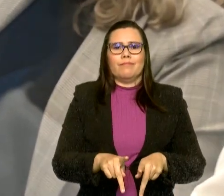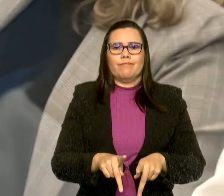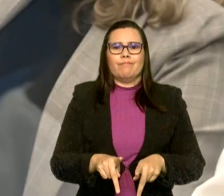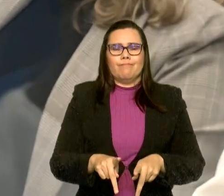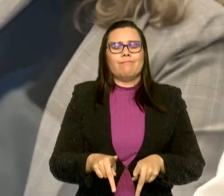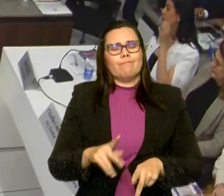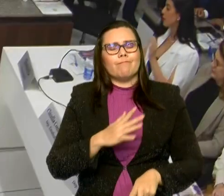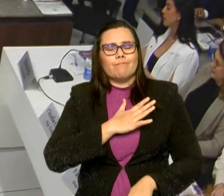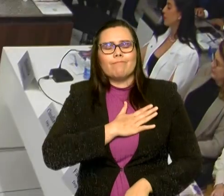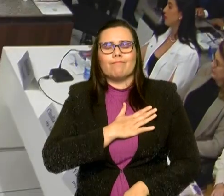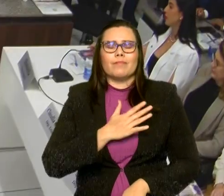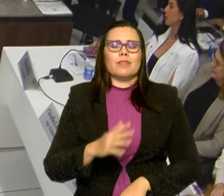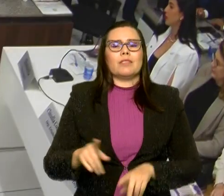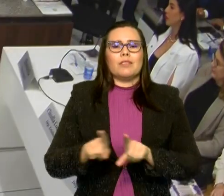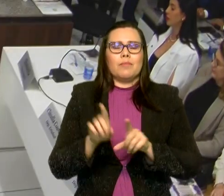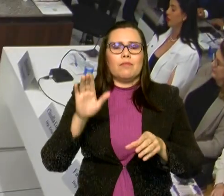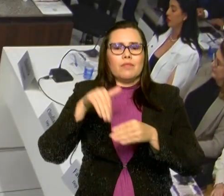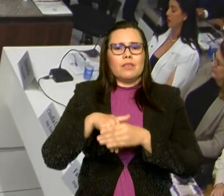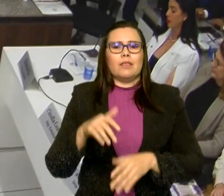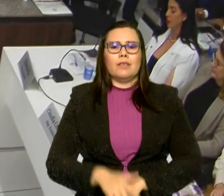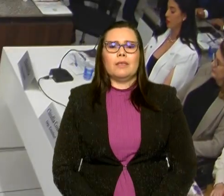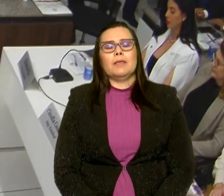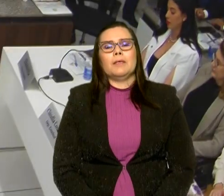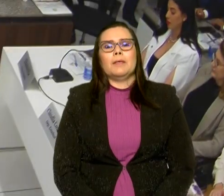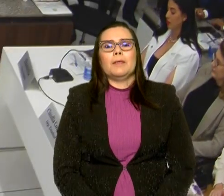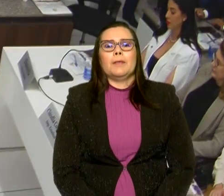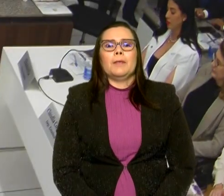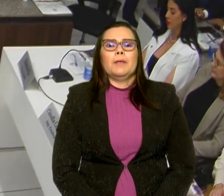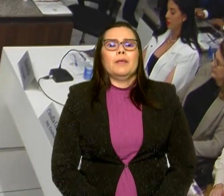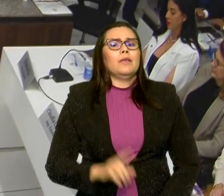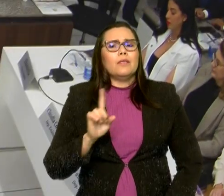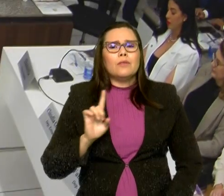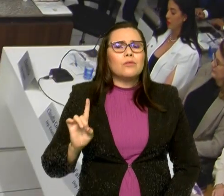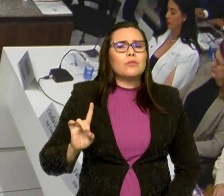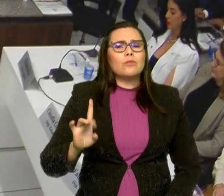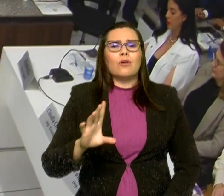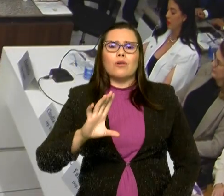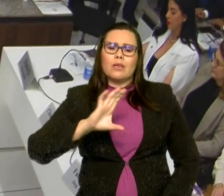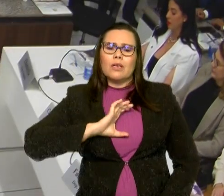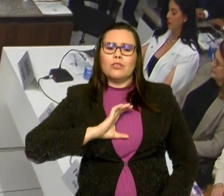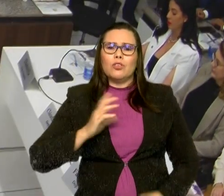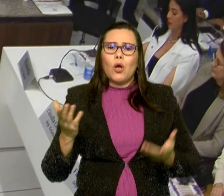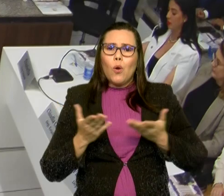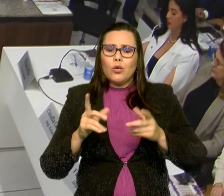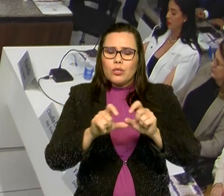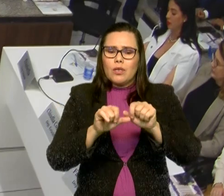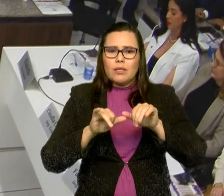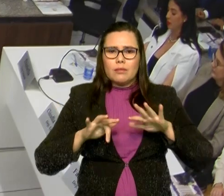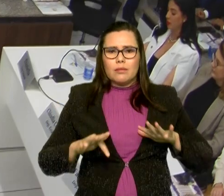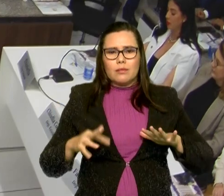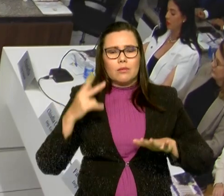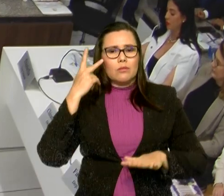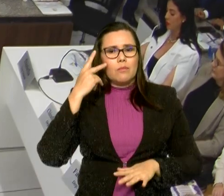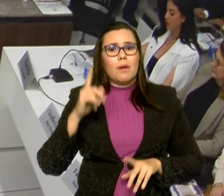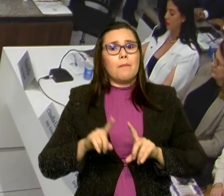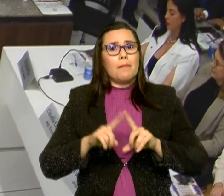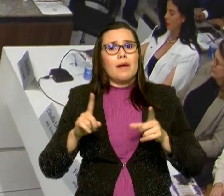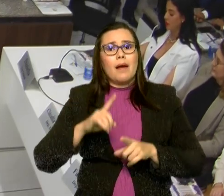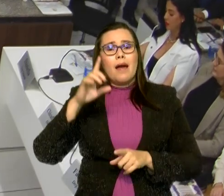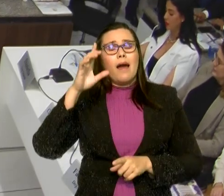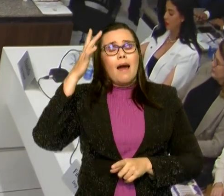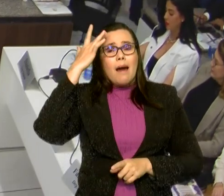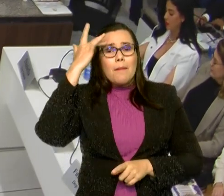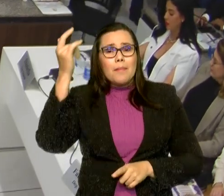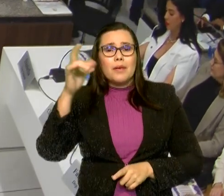só hoje, que Caxias está recebendo a Assembleia Itinerante, mas também amanhã nós iremos ter vários e vários momentos de